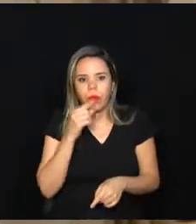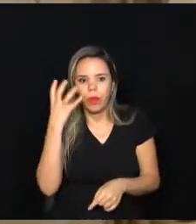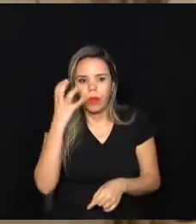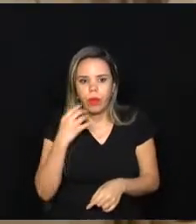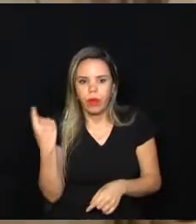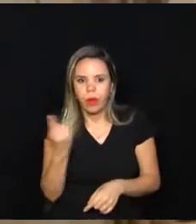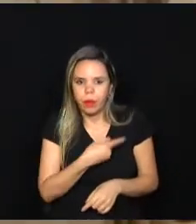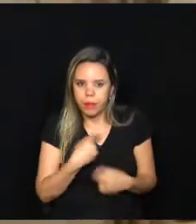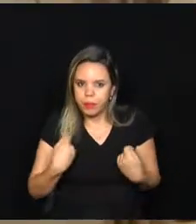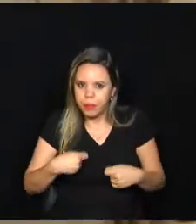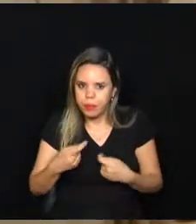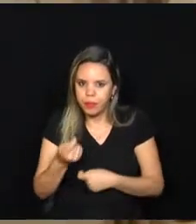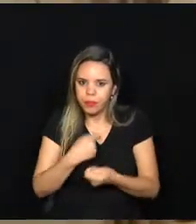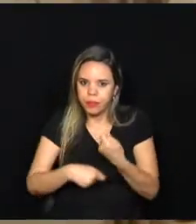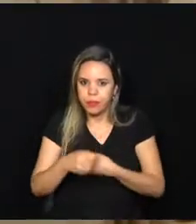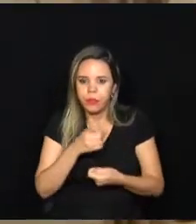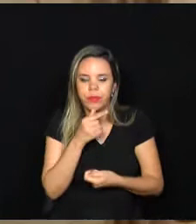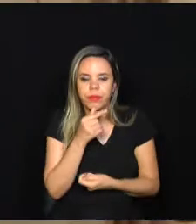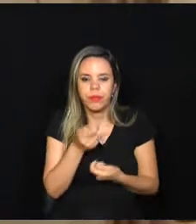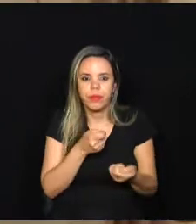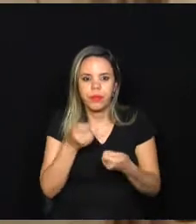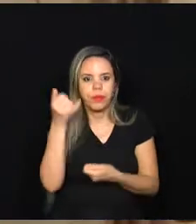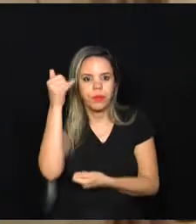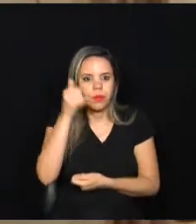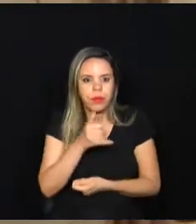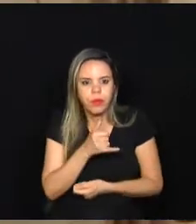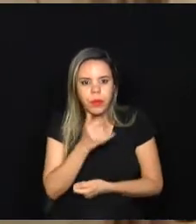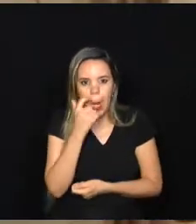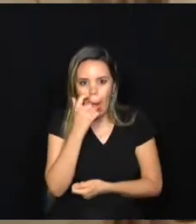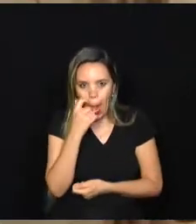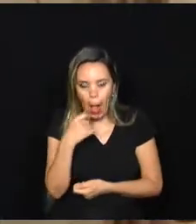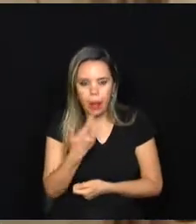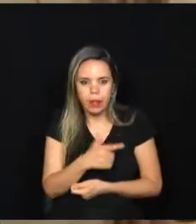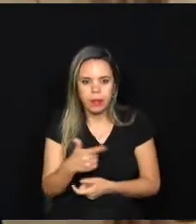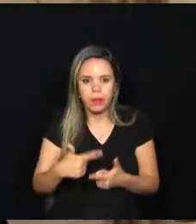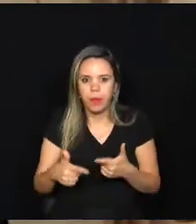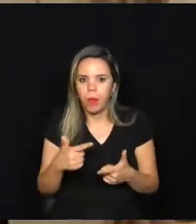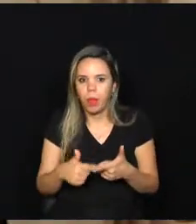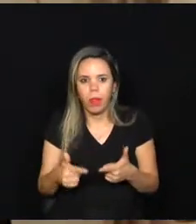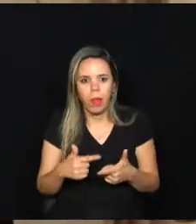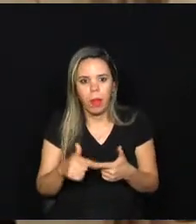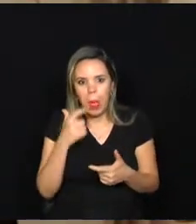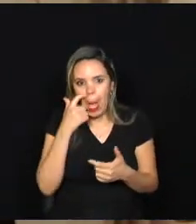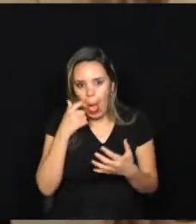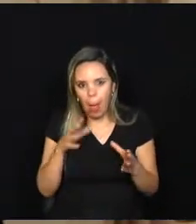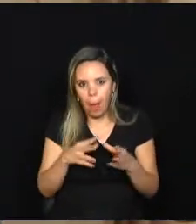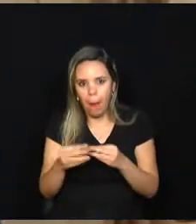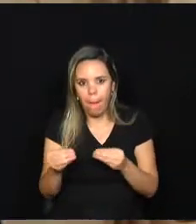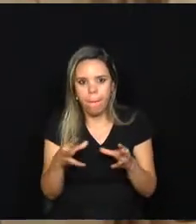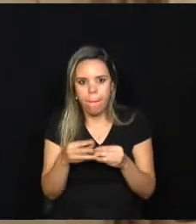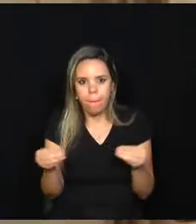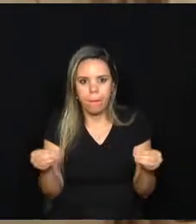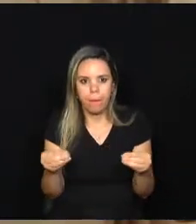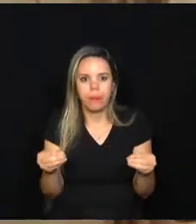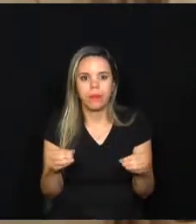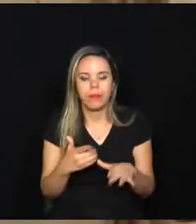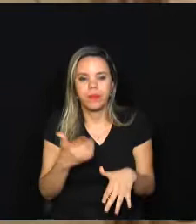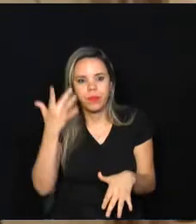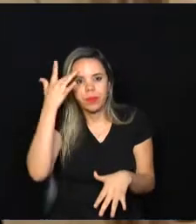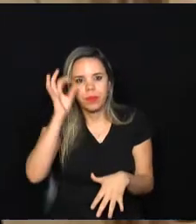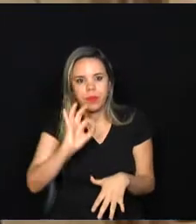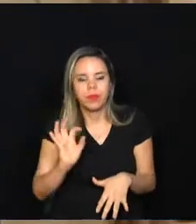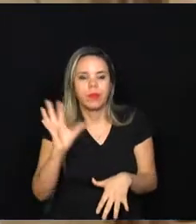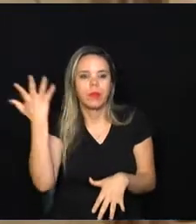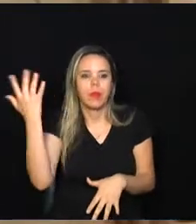todos nós precisamos economizar água e energia para que não tenhamos que ter um racionamento muito intenso. Não sabemos o que